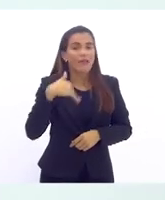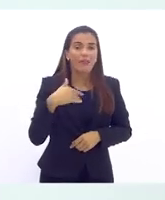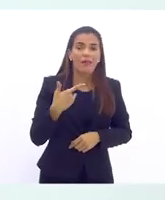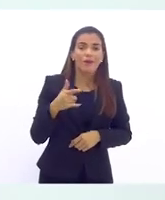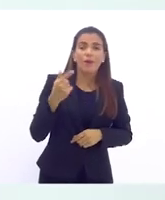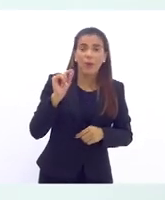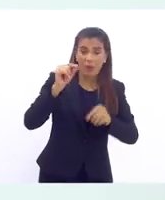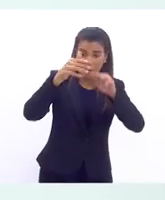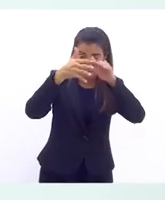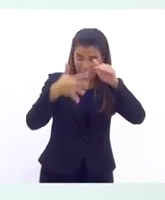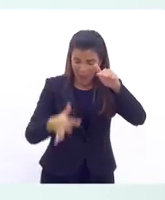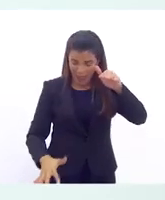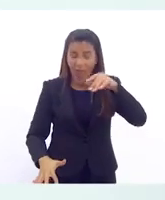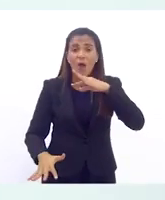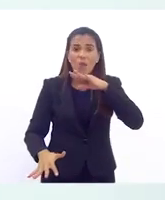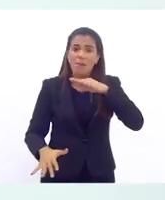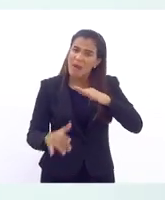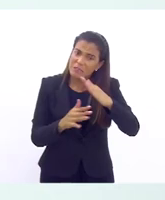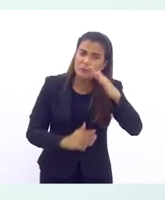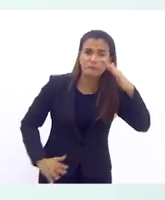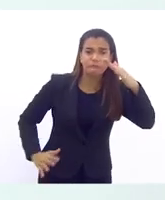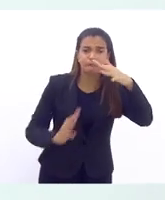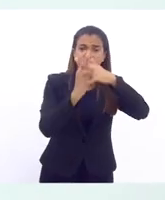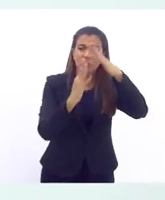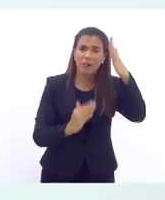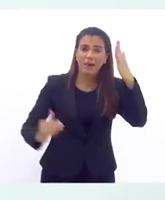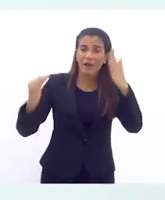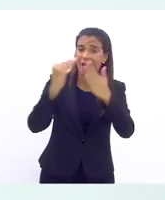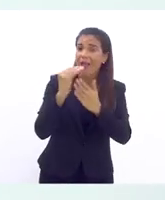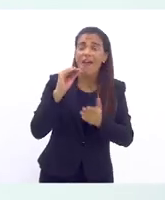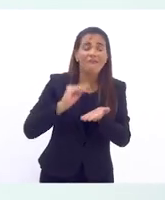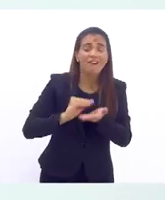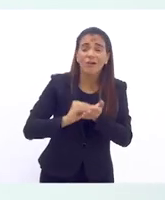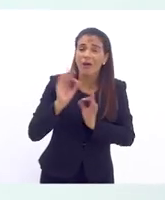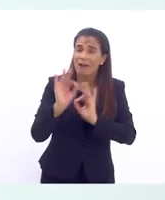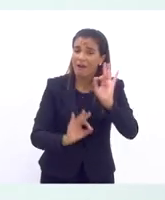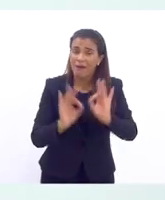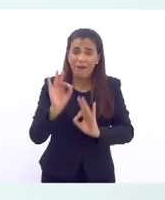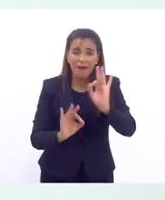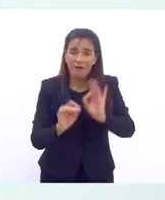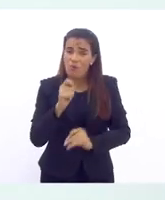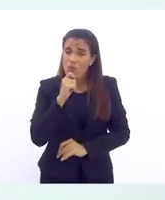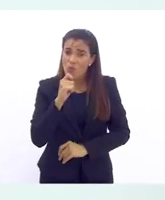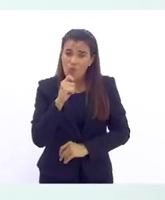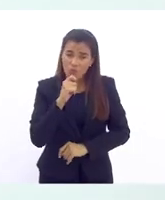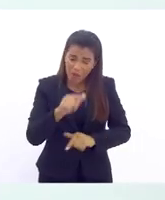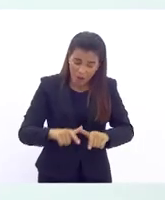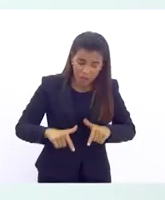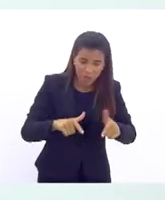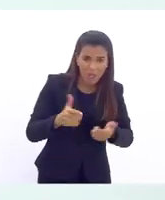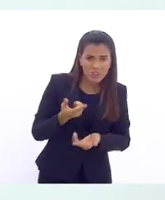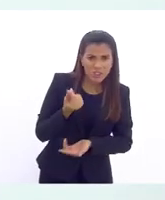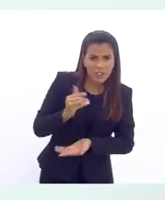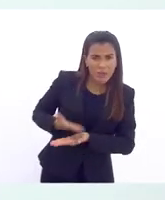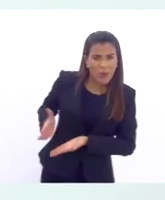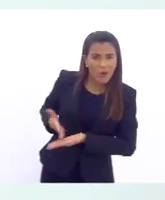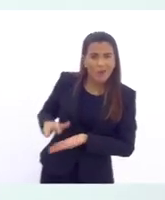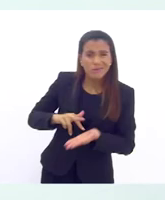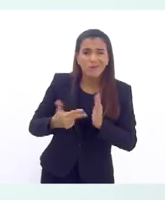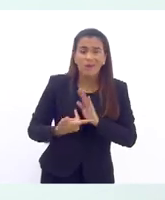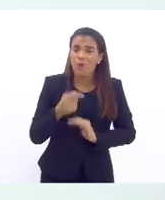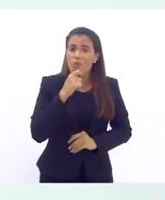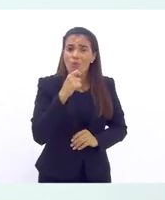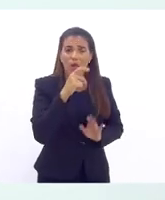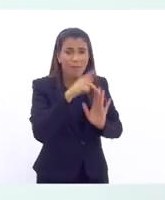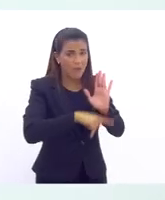déficit é ruim mas supera hábito também é é falta de planejamento que se você não tá executando se o dinheiro tá sobrando é sinal que não tem